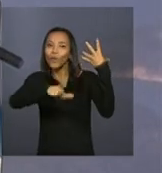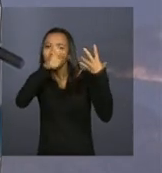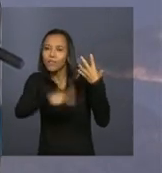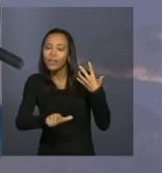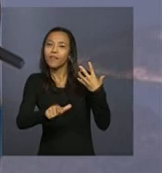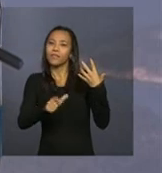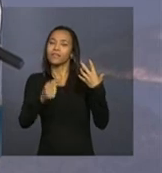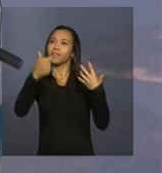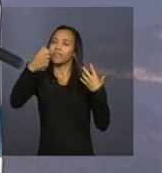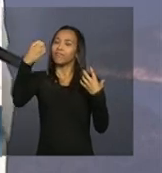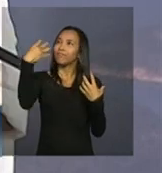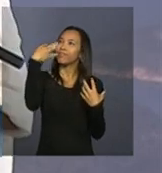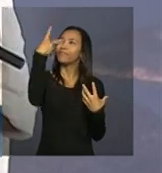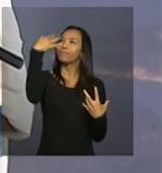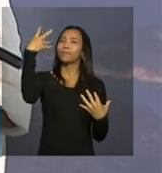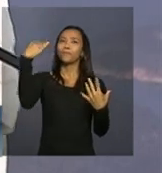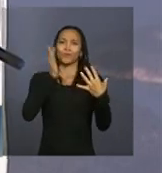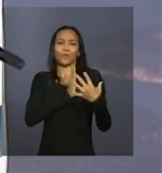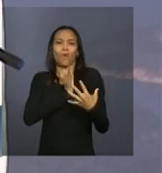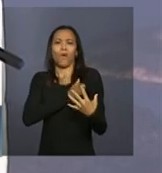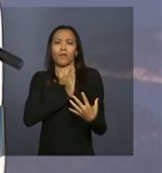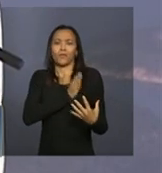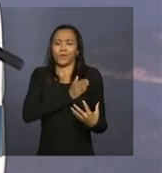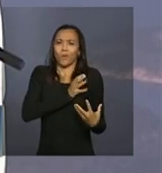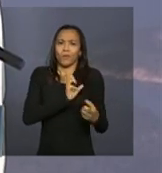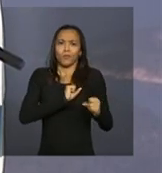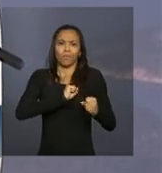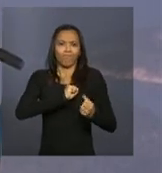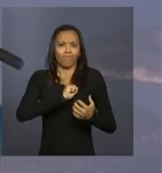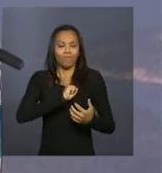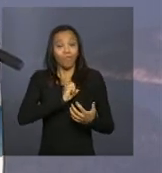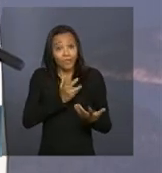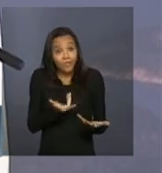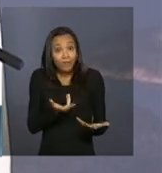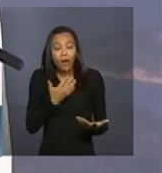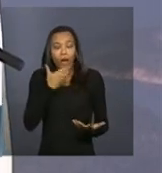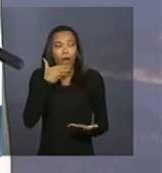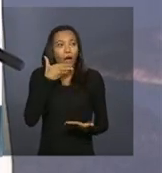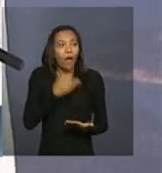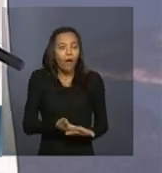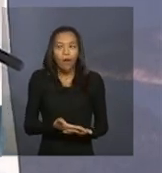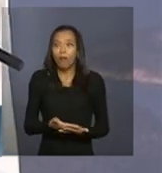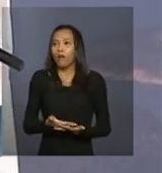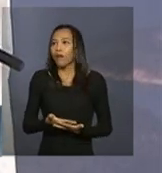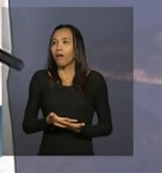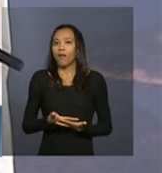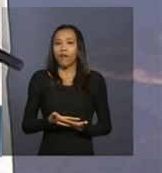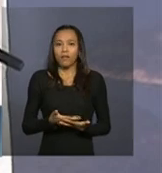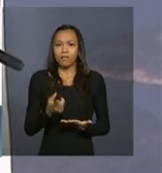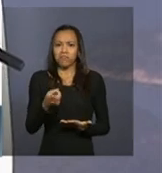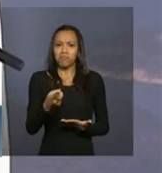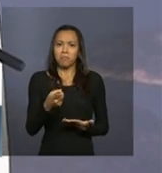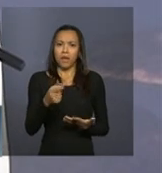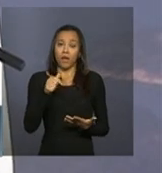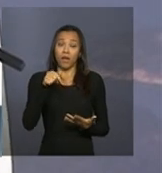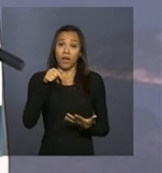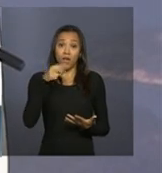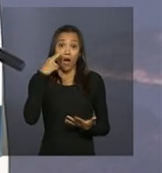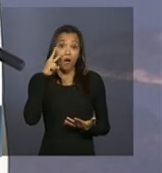de tomar os corações. Enfim, porque é uma coisa impressionante, quer dizer, a gente passou, essa reunião passou